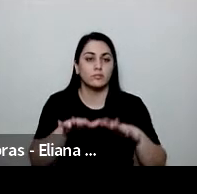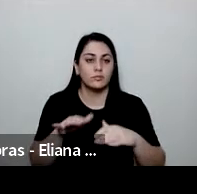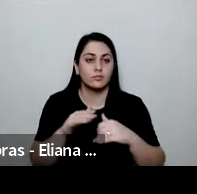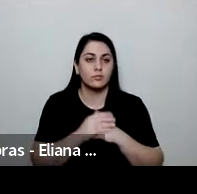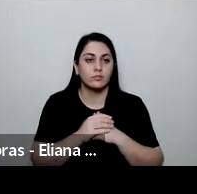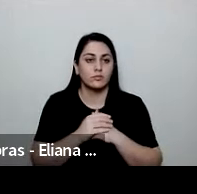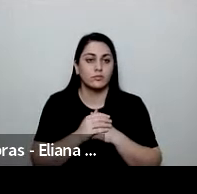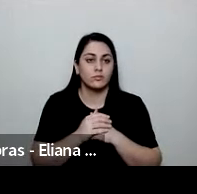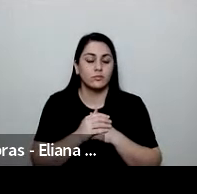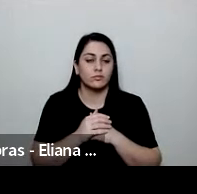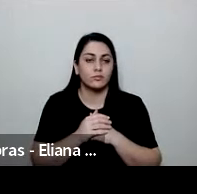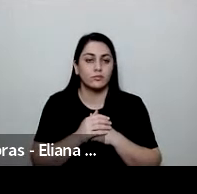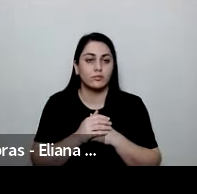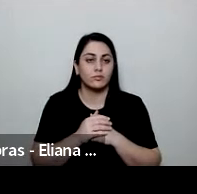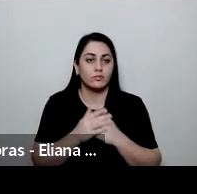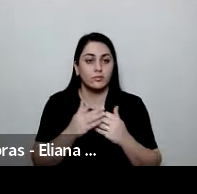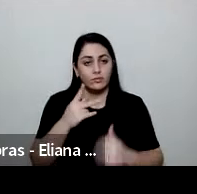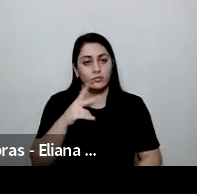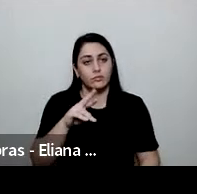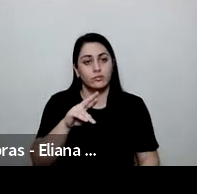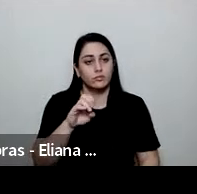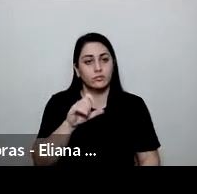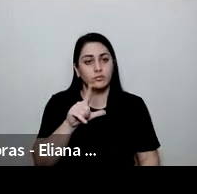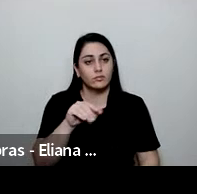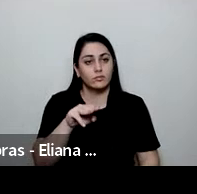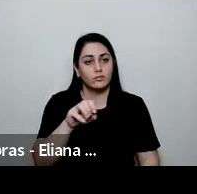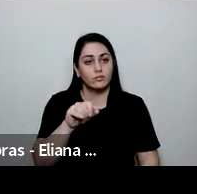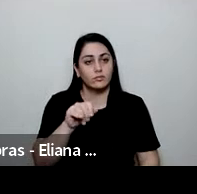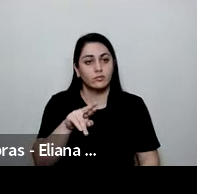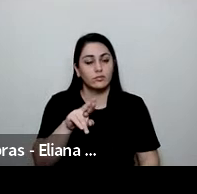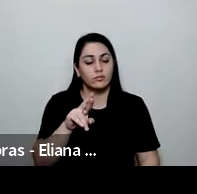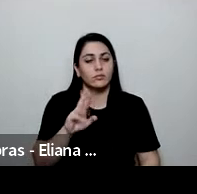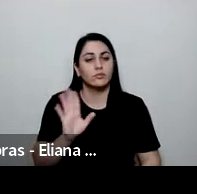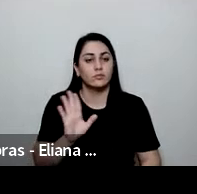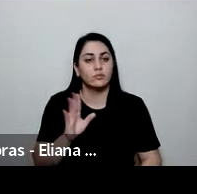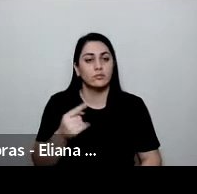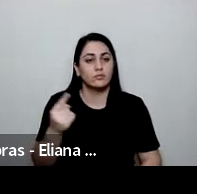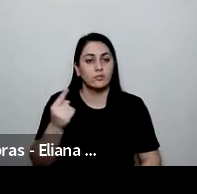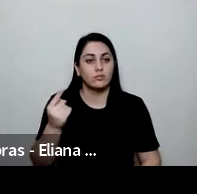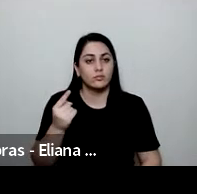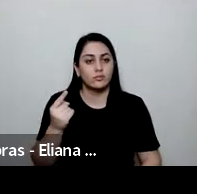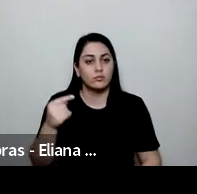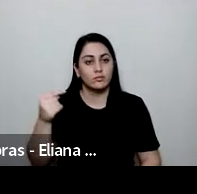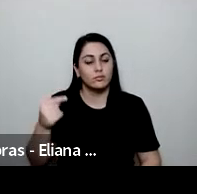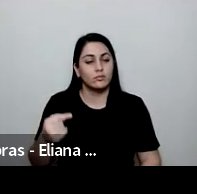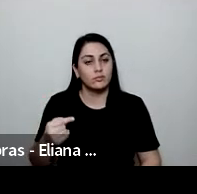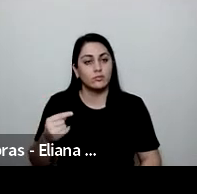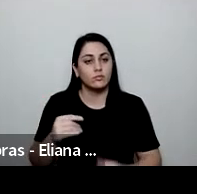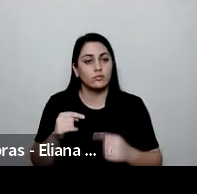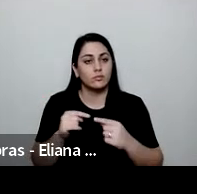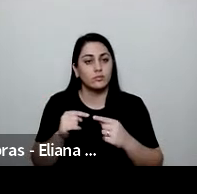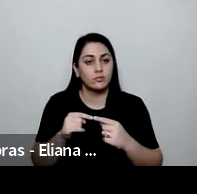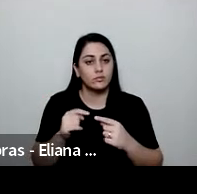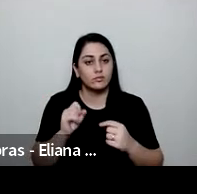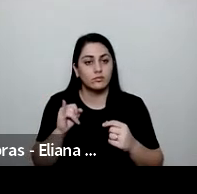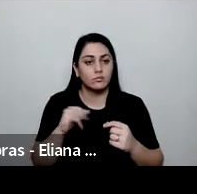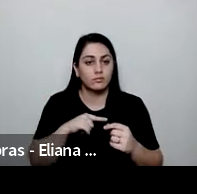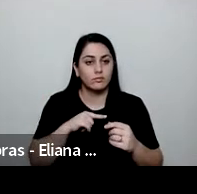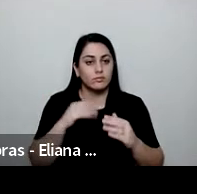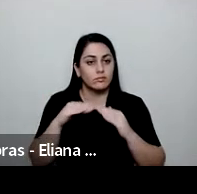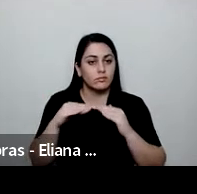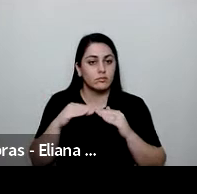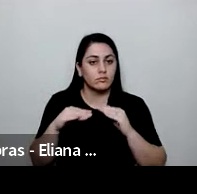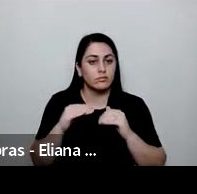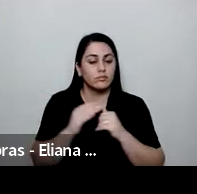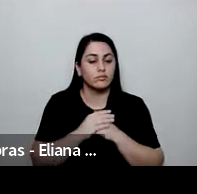essa essa preliminar agitada pela primeira recorrente legitimidade par alguma divergência nesse